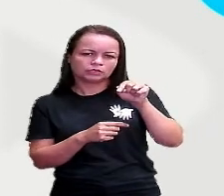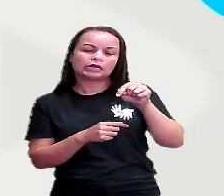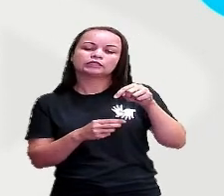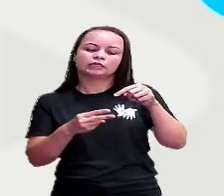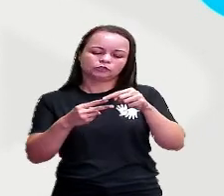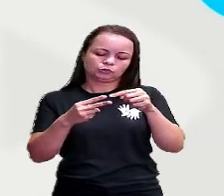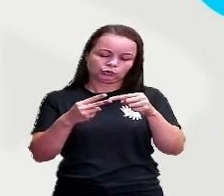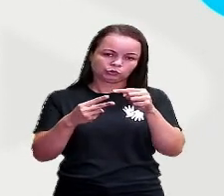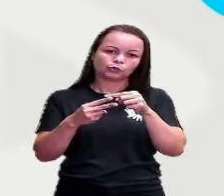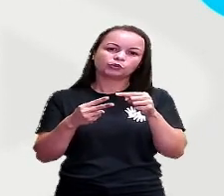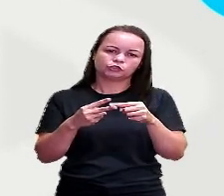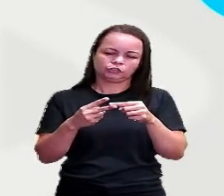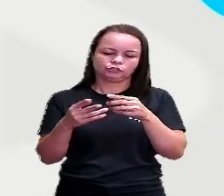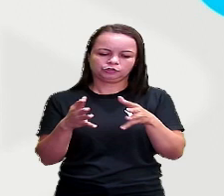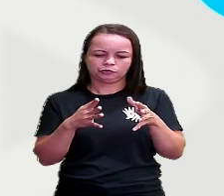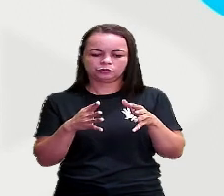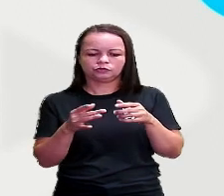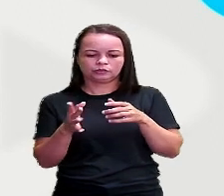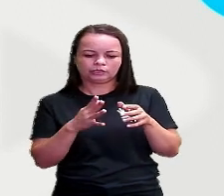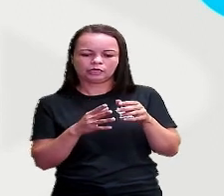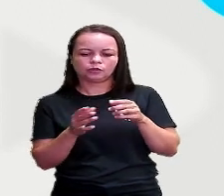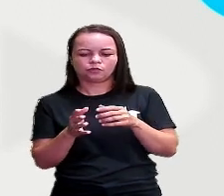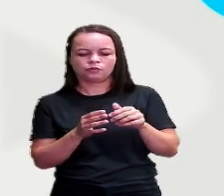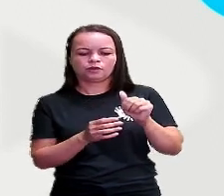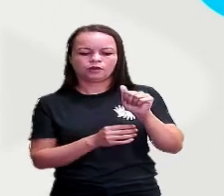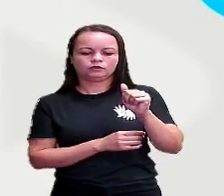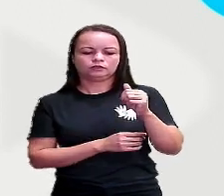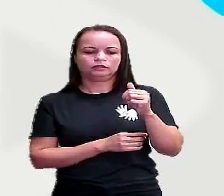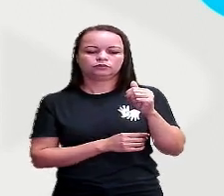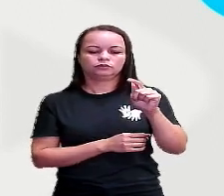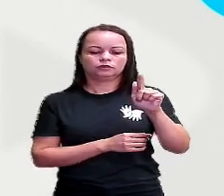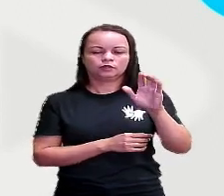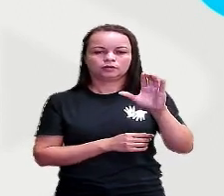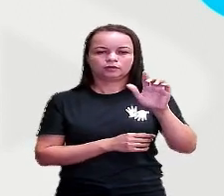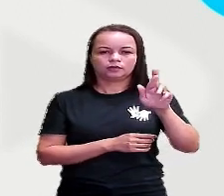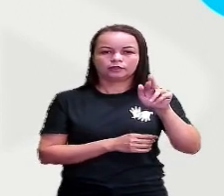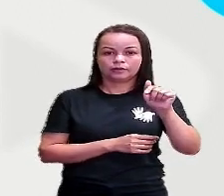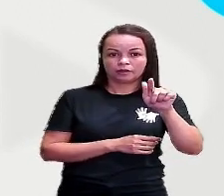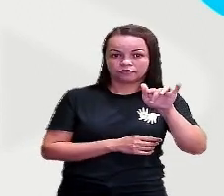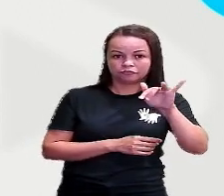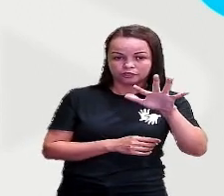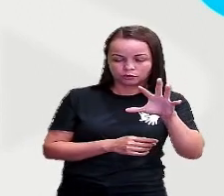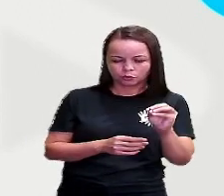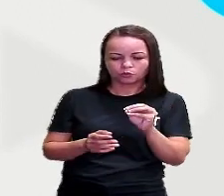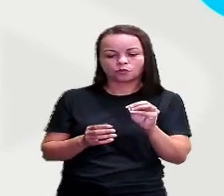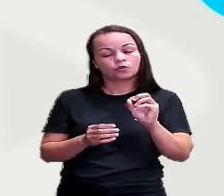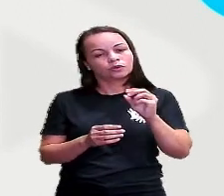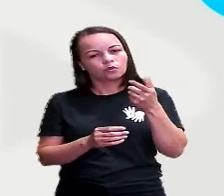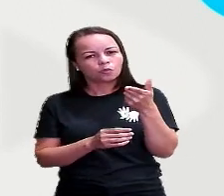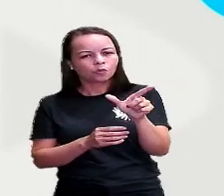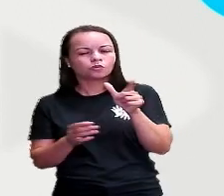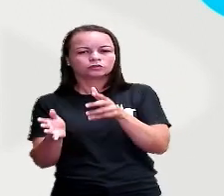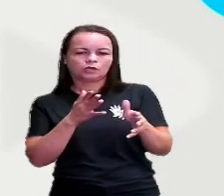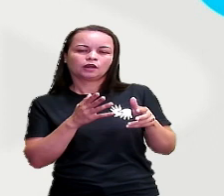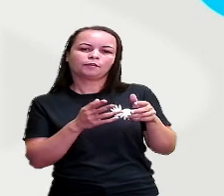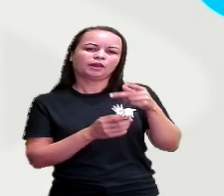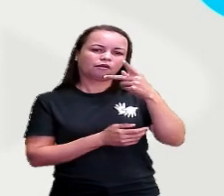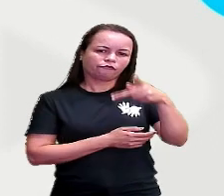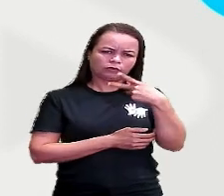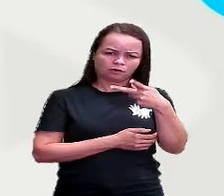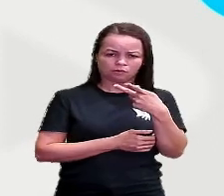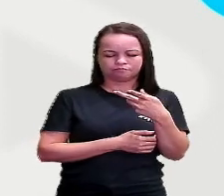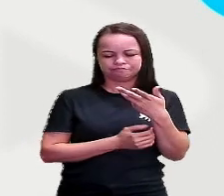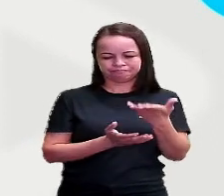um que a gente é visível, que é o acento gráfico, e outro que é pela pronúncia, que a gente vai identificar a sílaba tônica por meio da pronúncia.